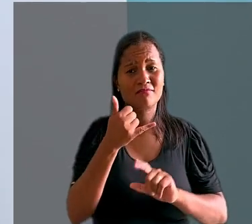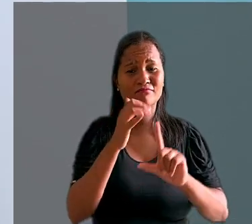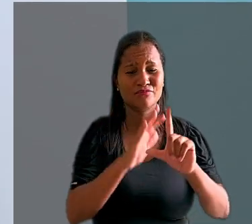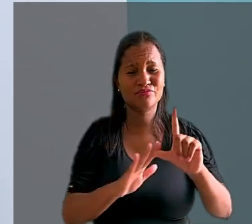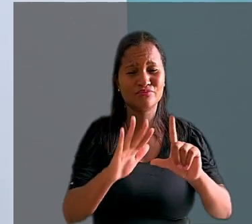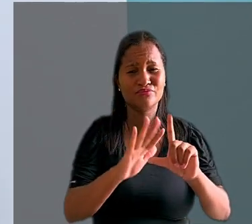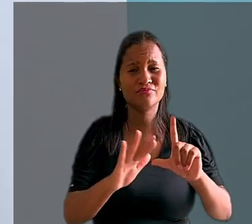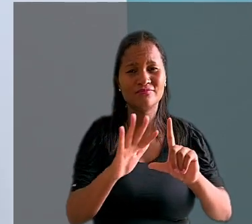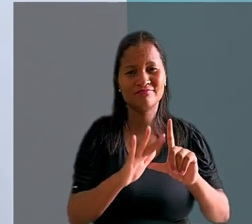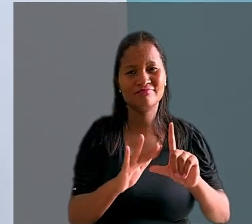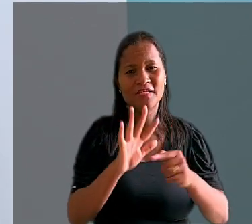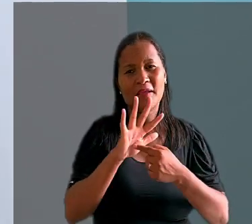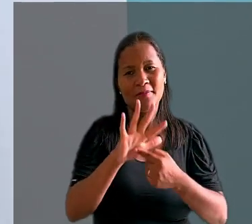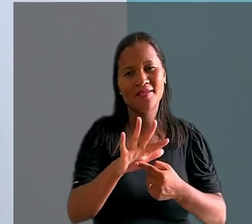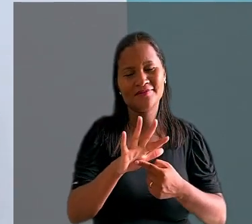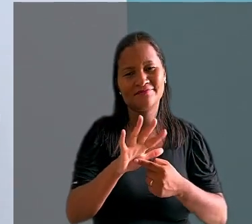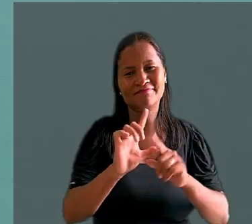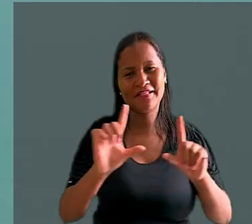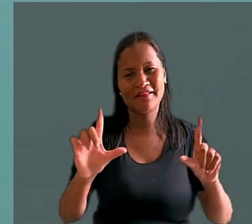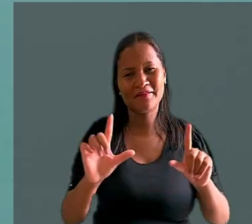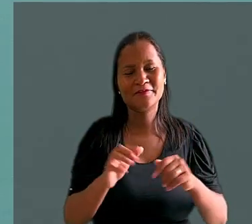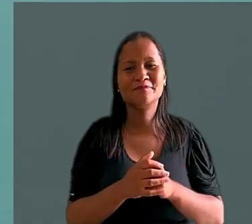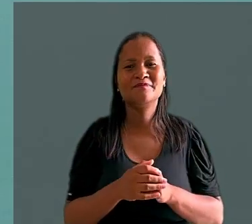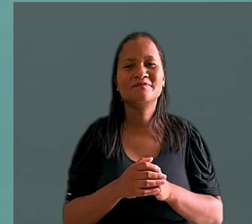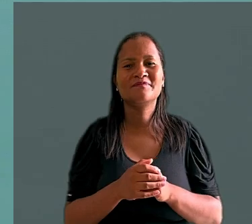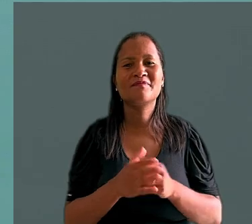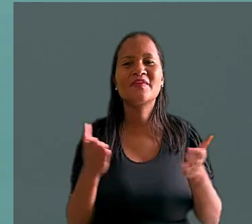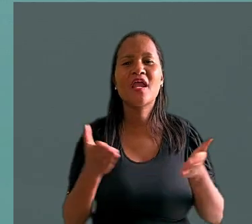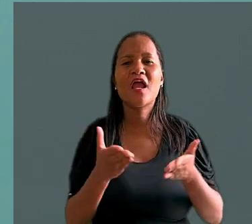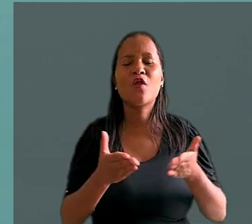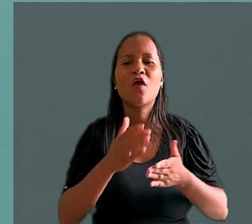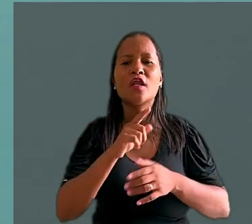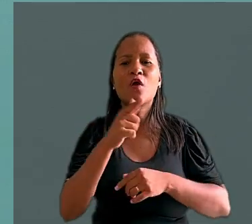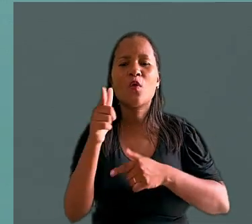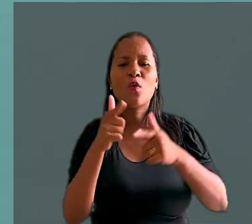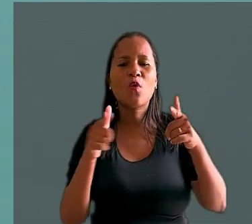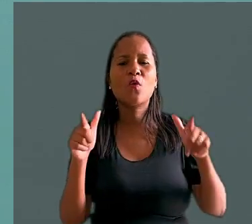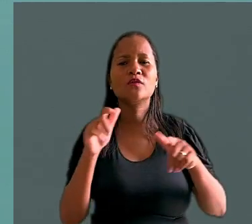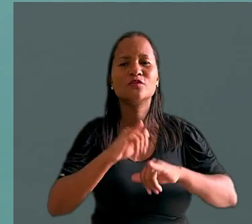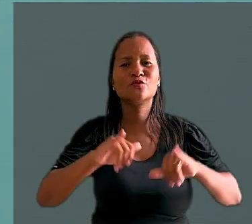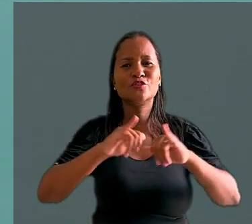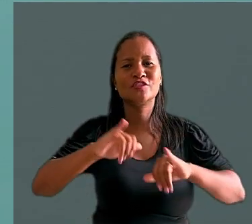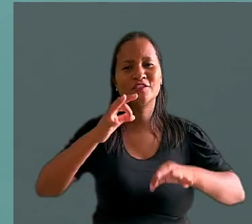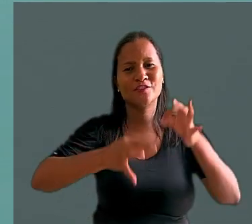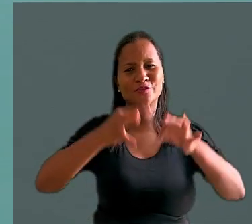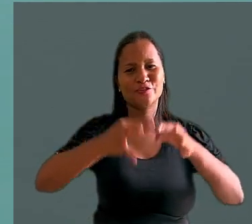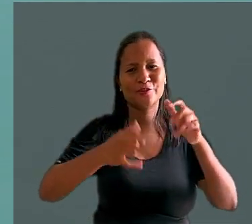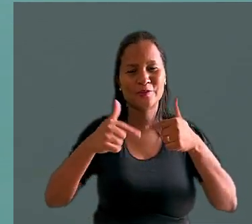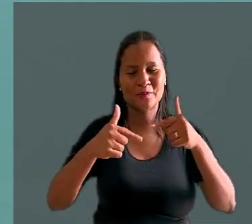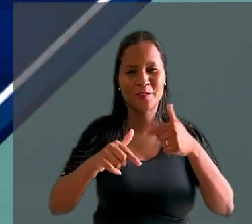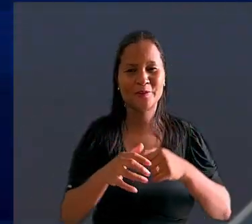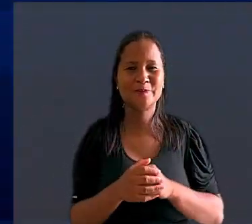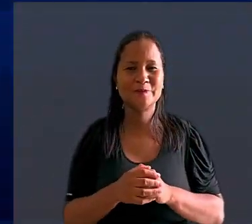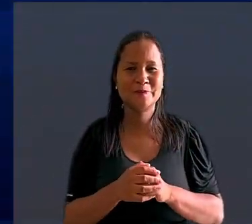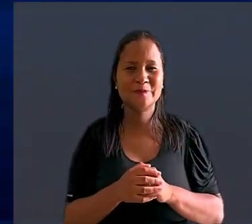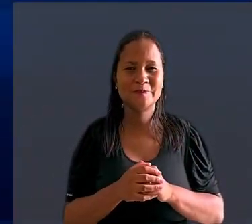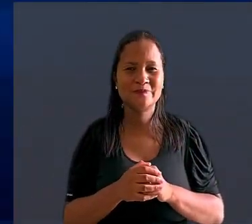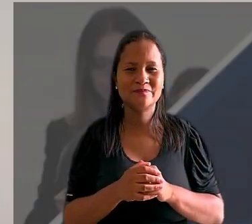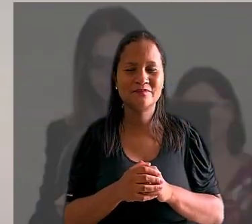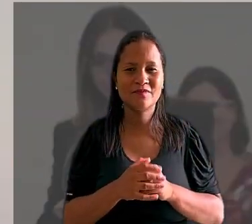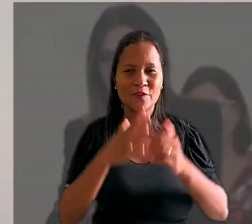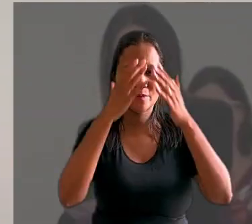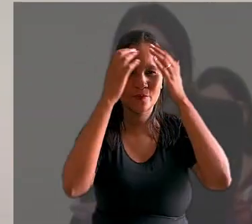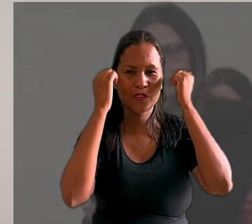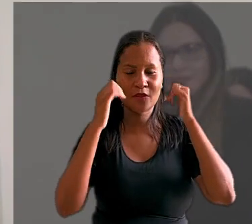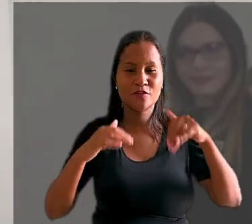do celular para o QR Code que aparece na tela. Fique agora com outras notícias da Justiça do Trabalho.